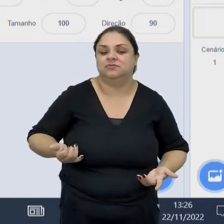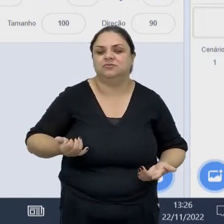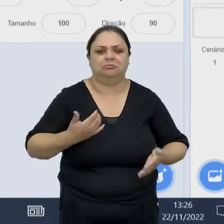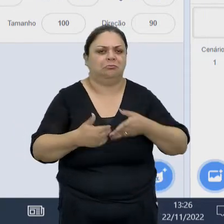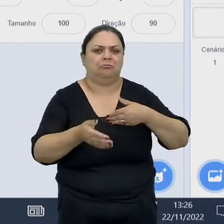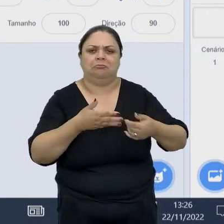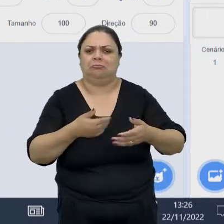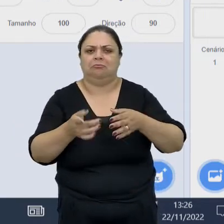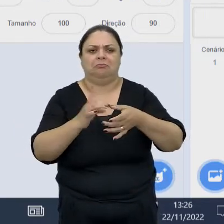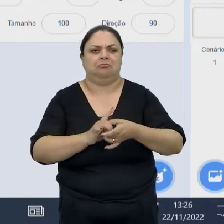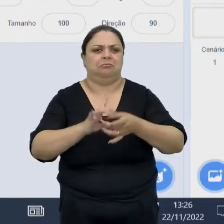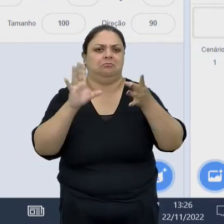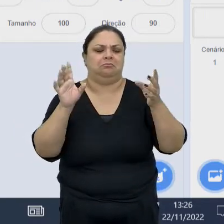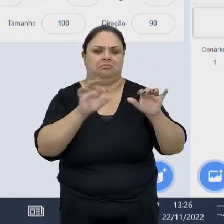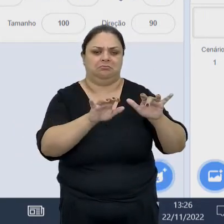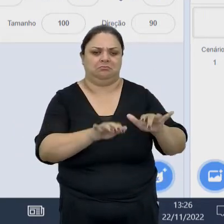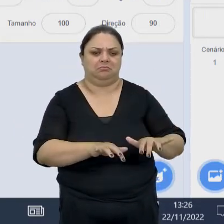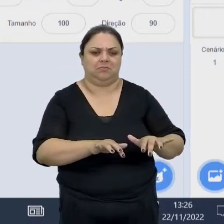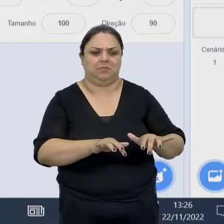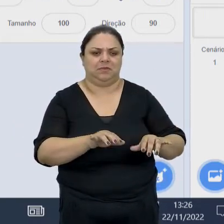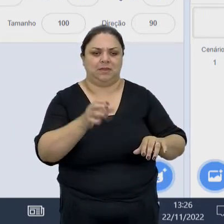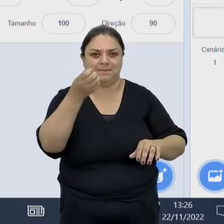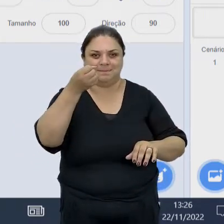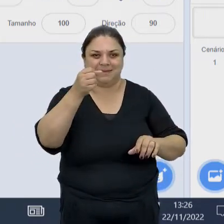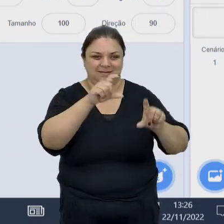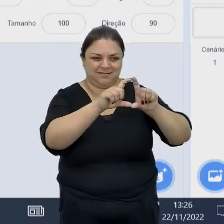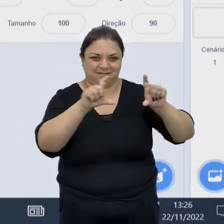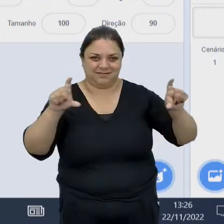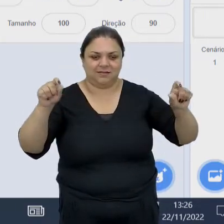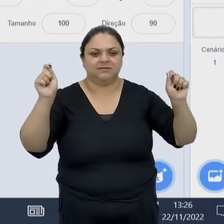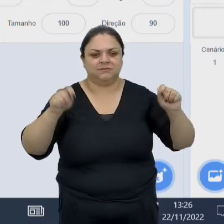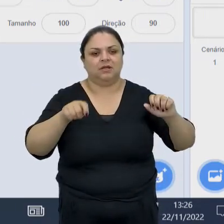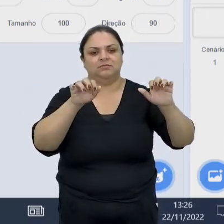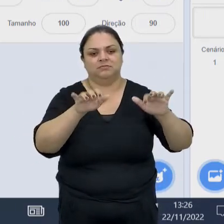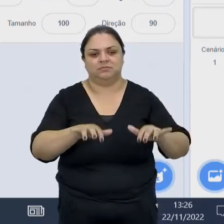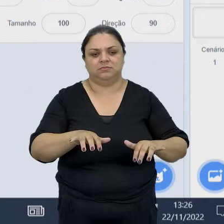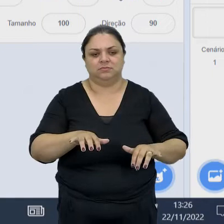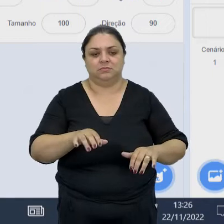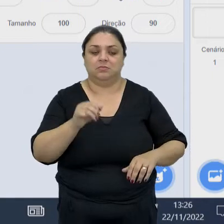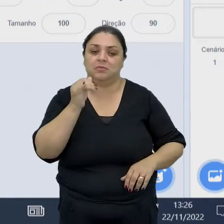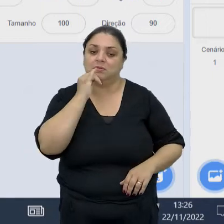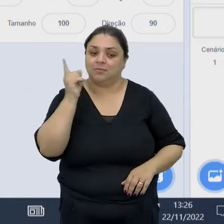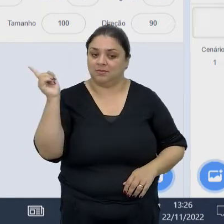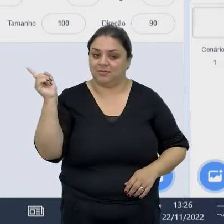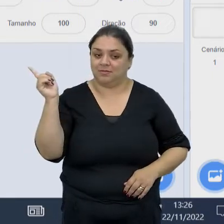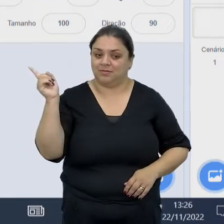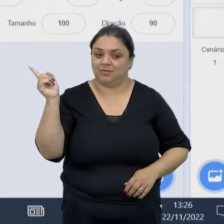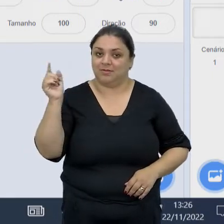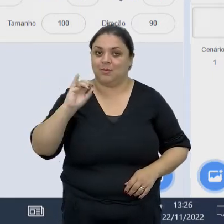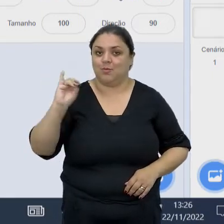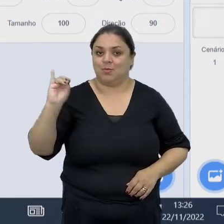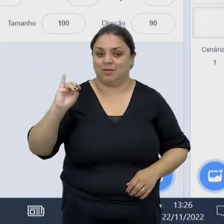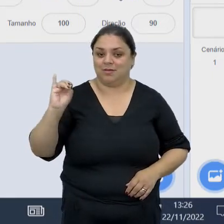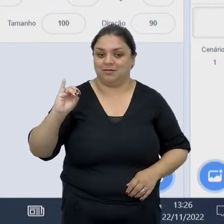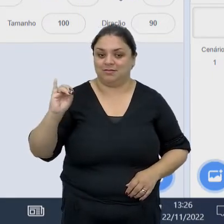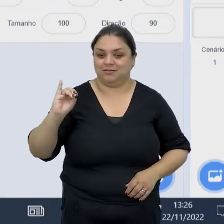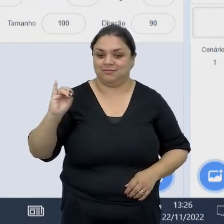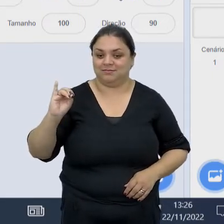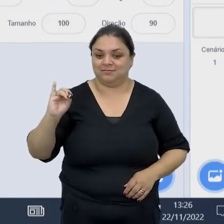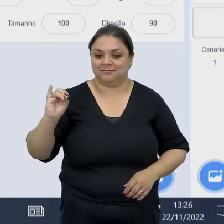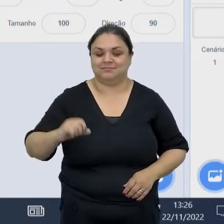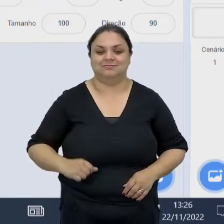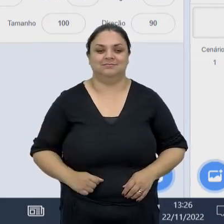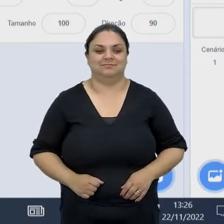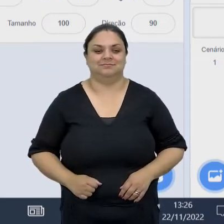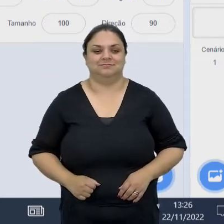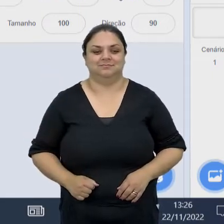quiser. legal. Então toda essa parte branca você pode digitar. Se você não quiser pôr olá, você pode pôr oi. Já que Oi. você quer deixar de frente, oi por 2